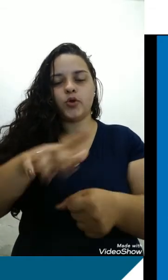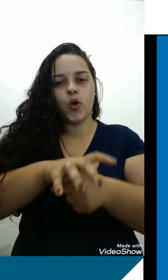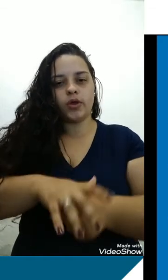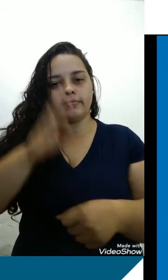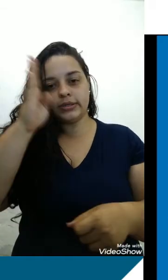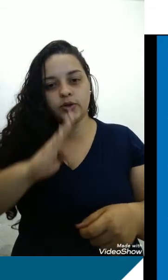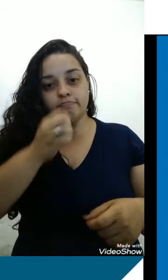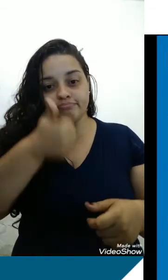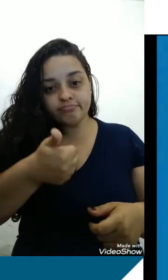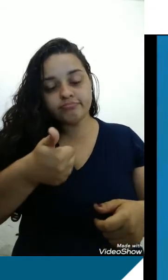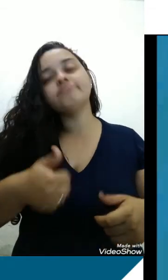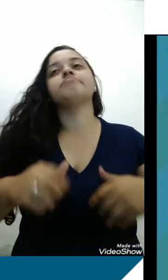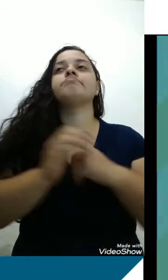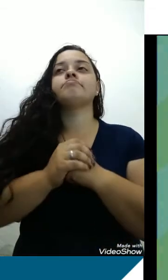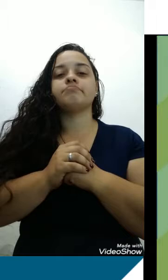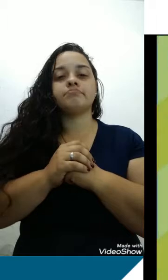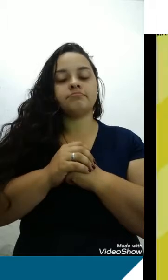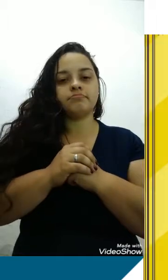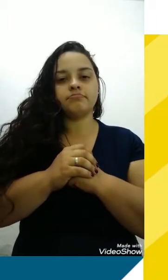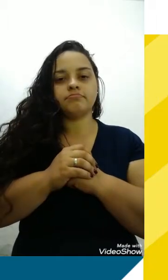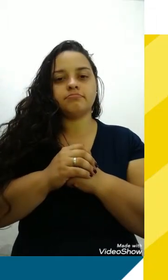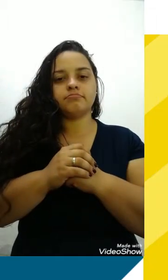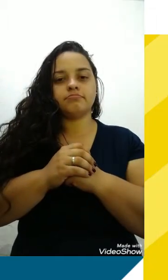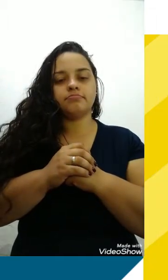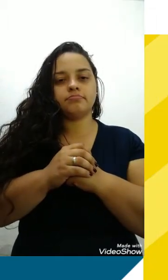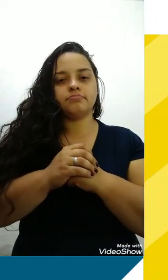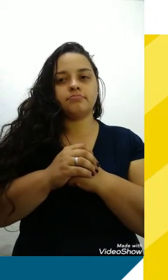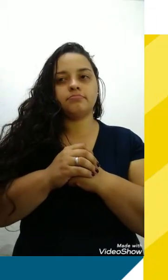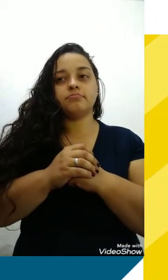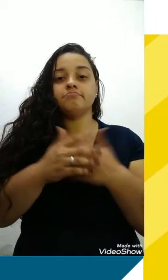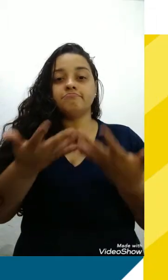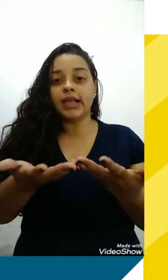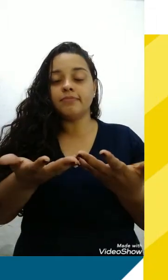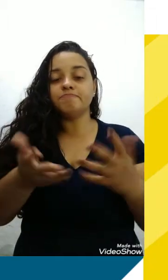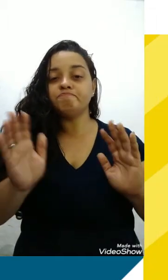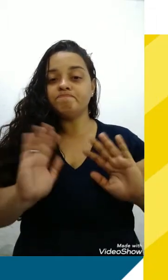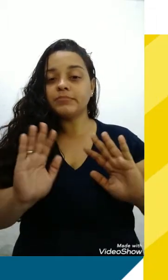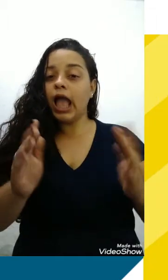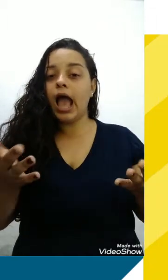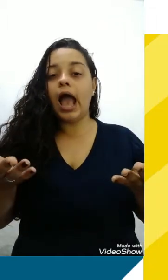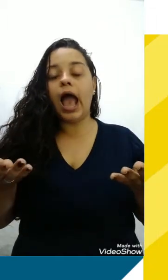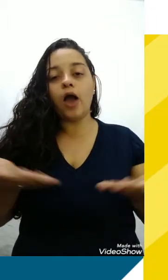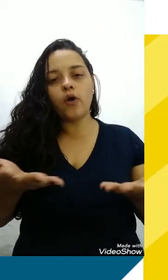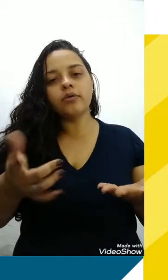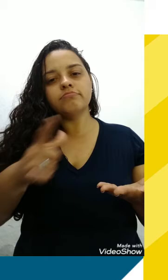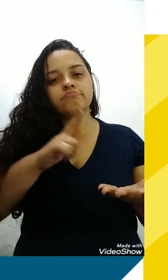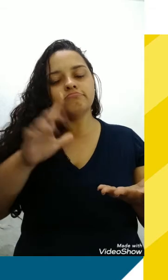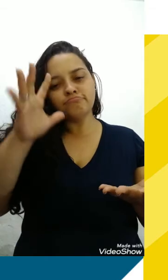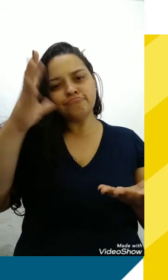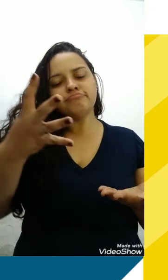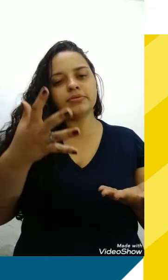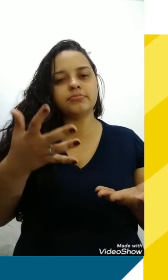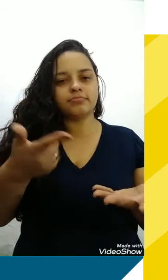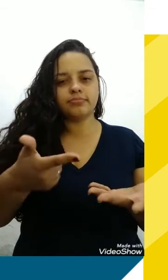Beleza? Ei, gente! Vamos resolver uma questão juntos para